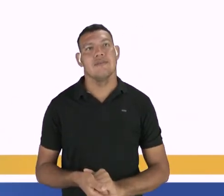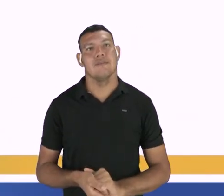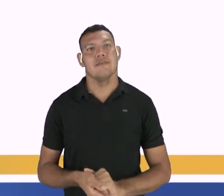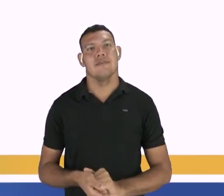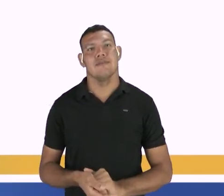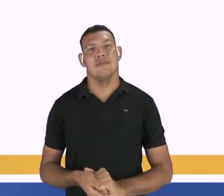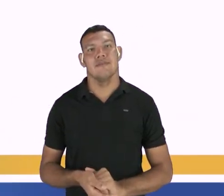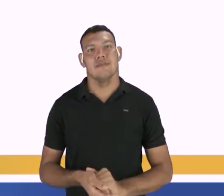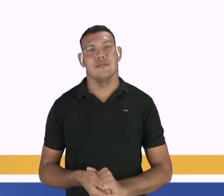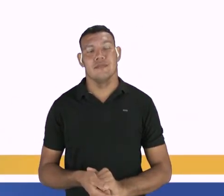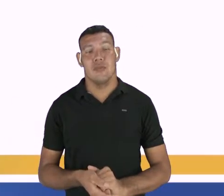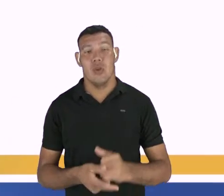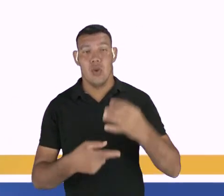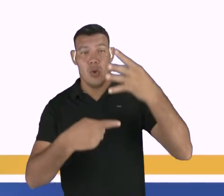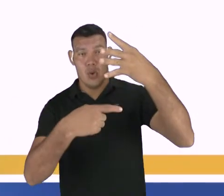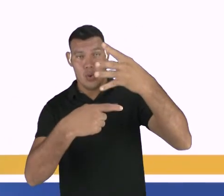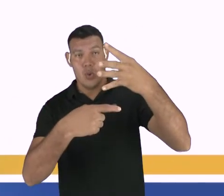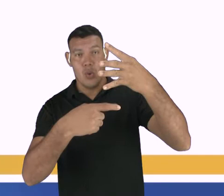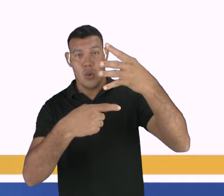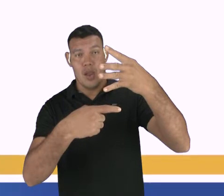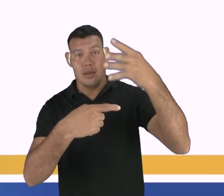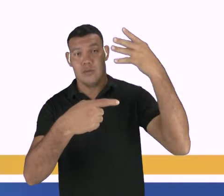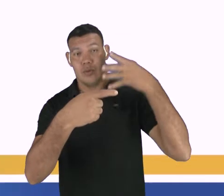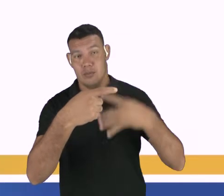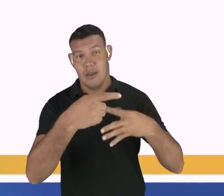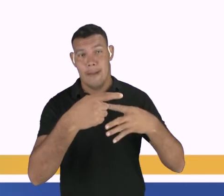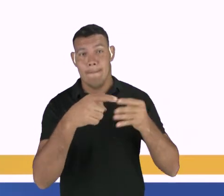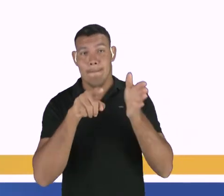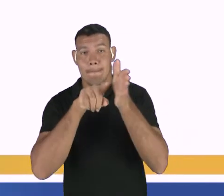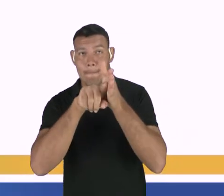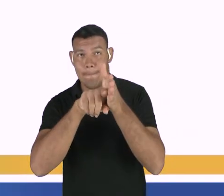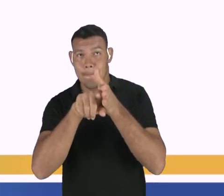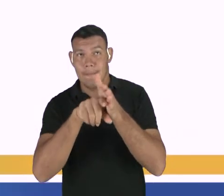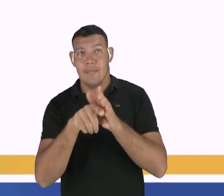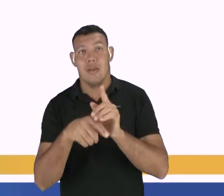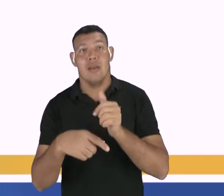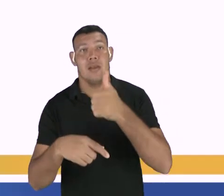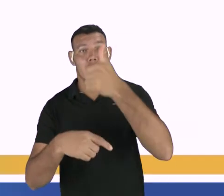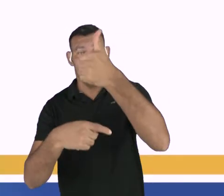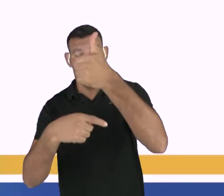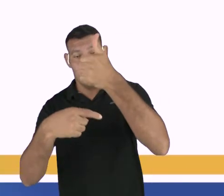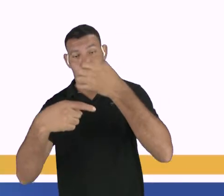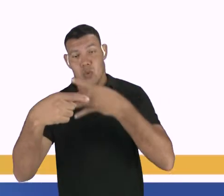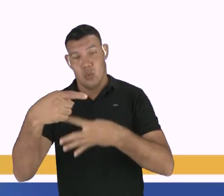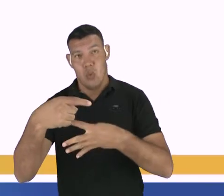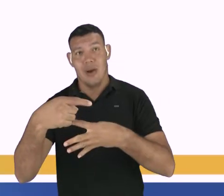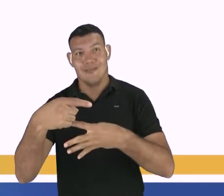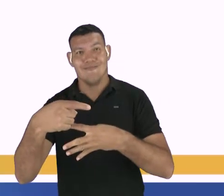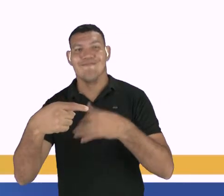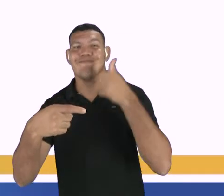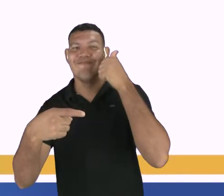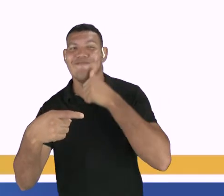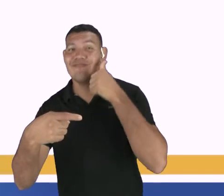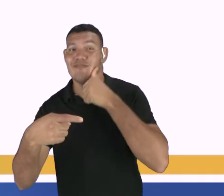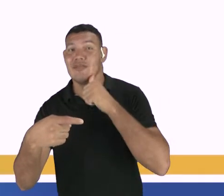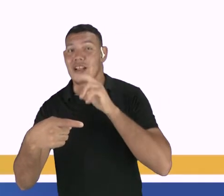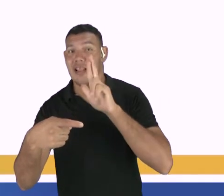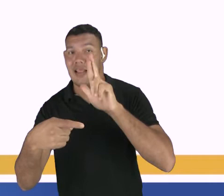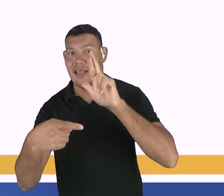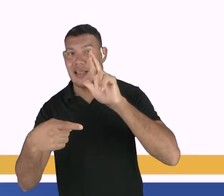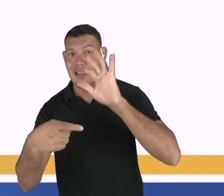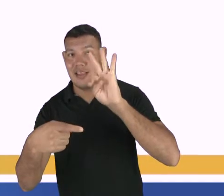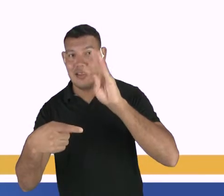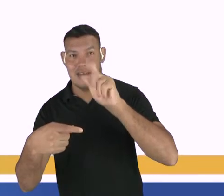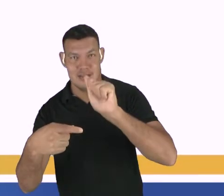quartos menos 1 quarto, que foi o que a Rita comeu. Então, 4 quartos menos 1 quarto vai dar 3 quartos.